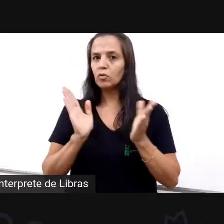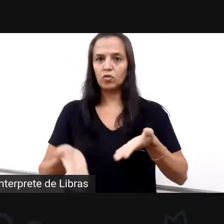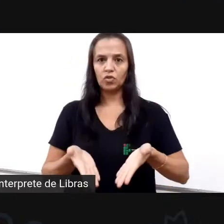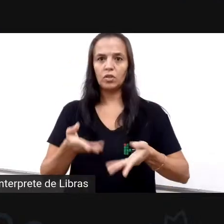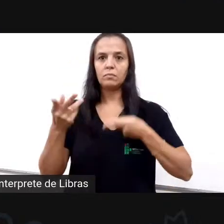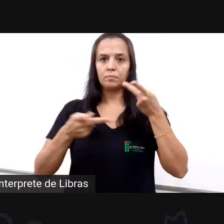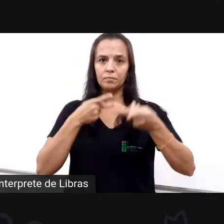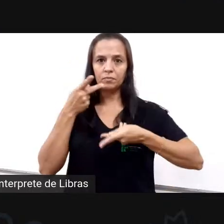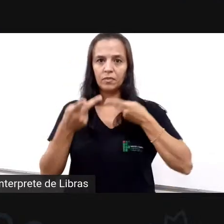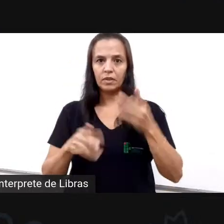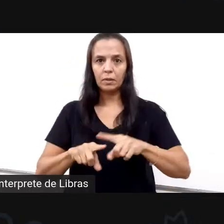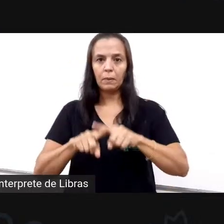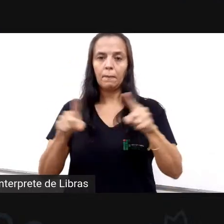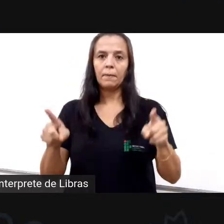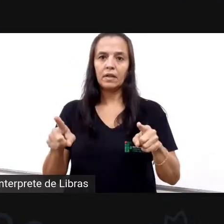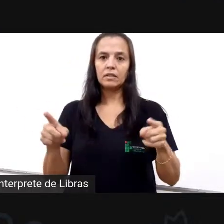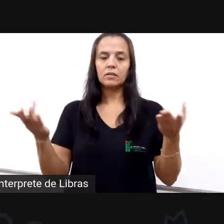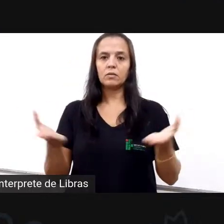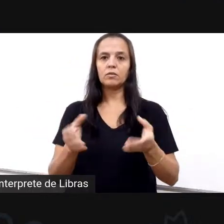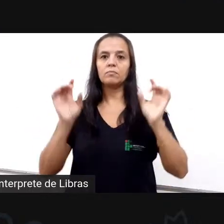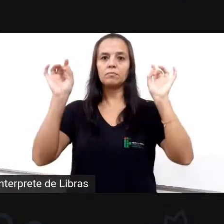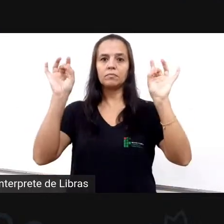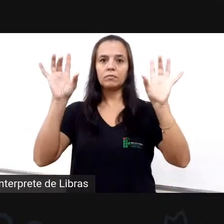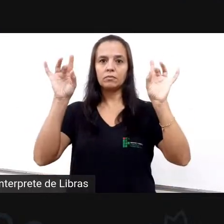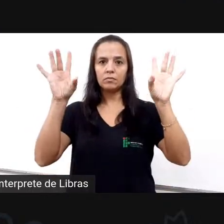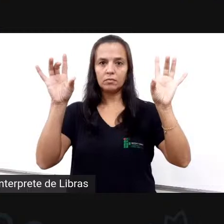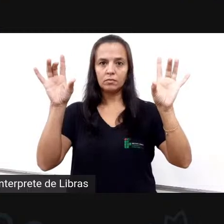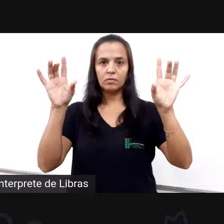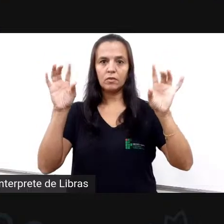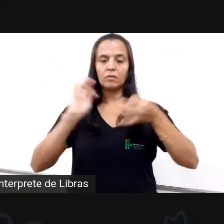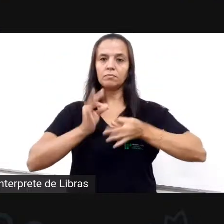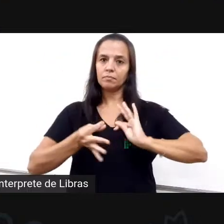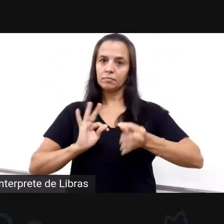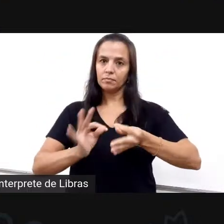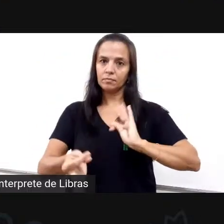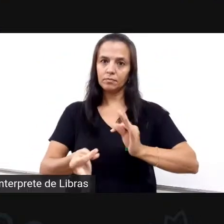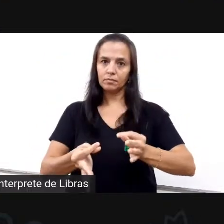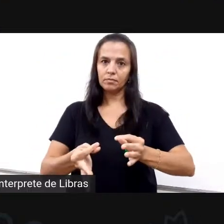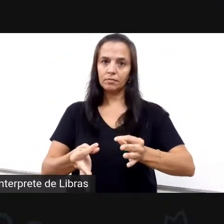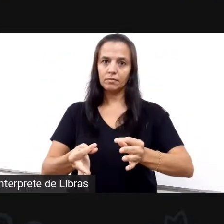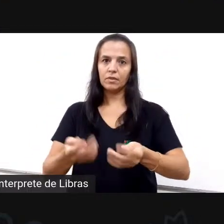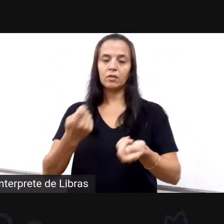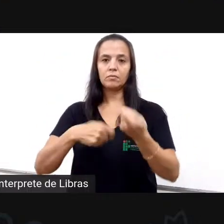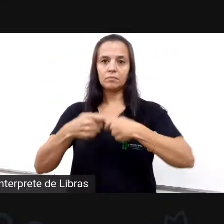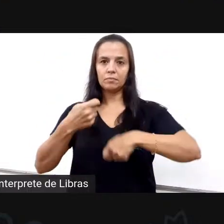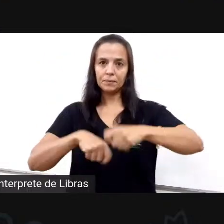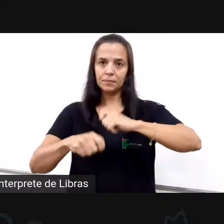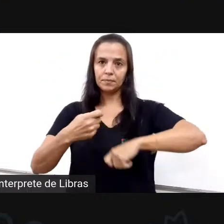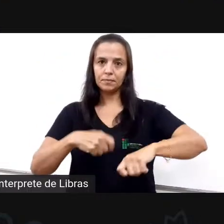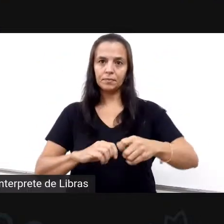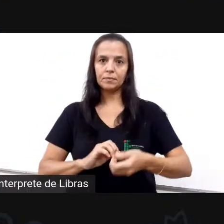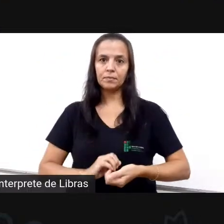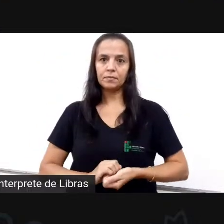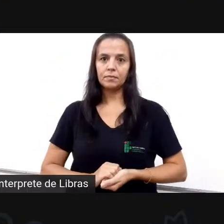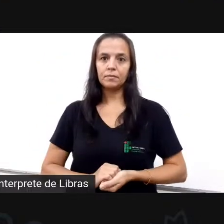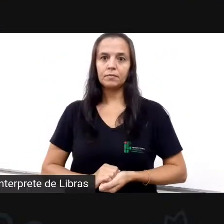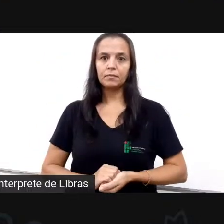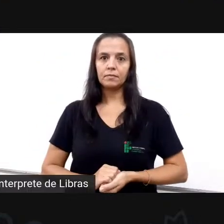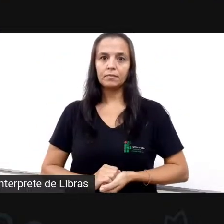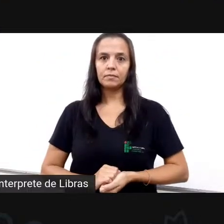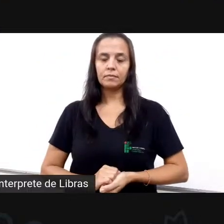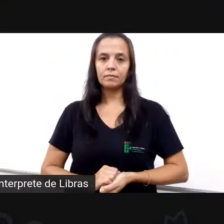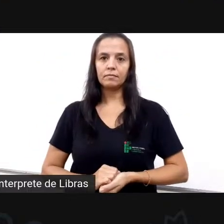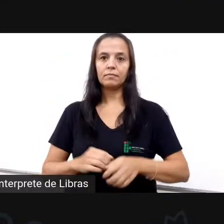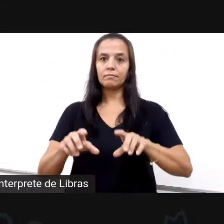mas hoje, em especial, aos técnicos e técnicas em administração. Caros